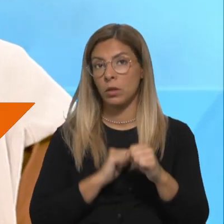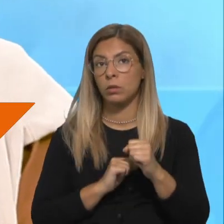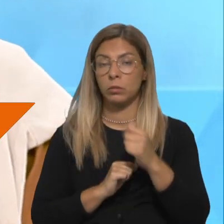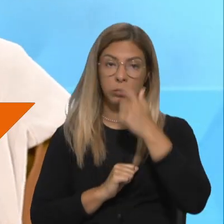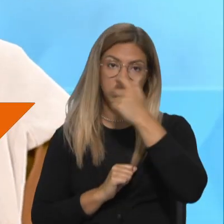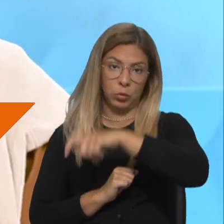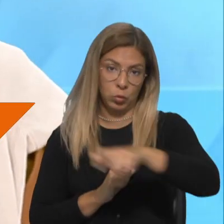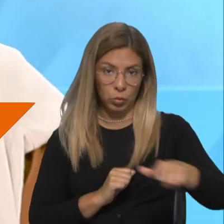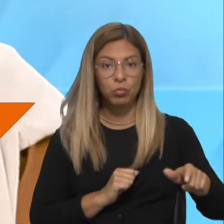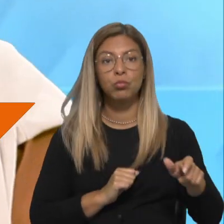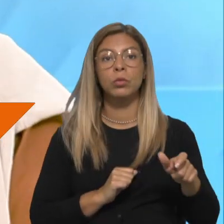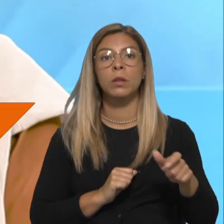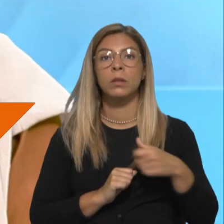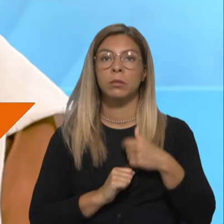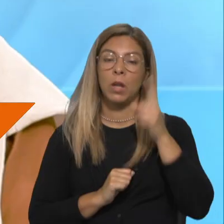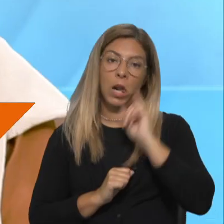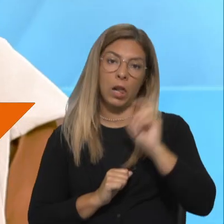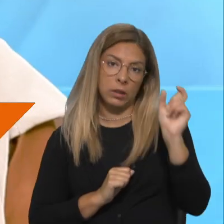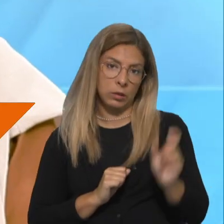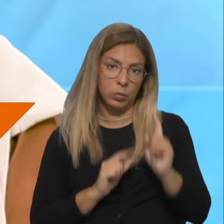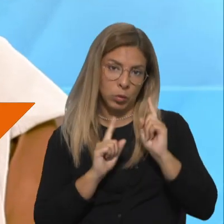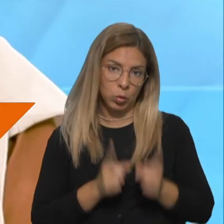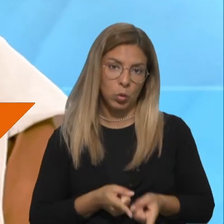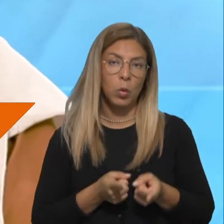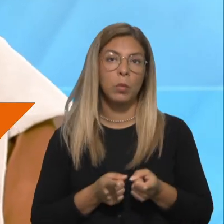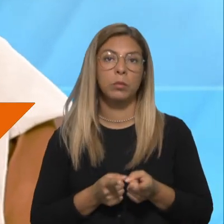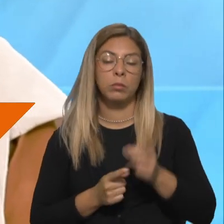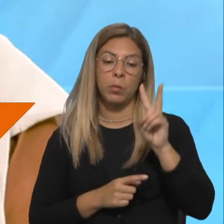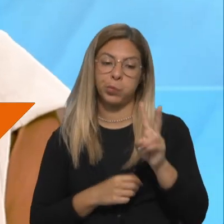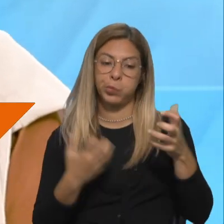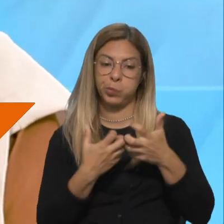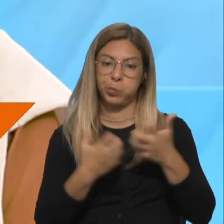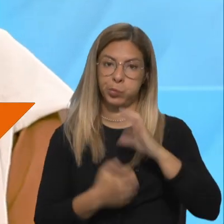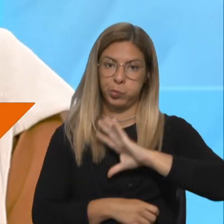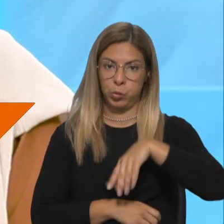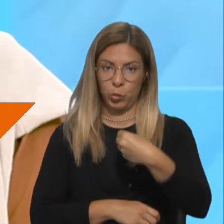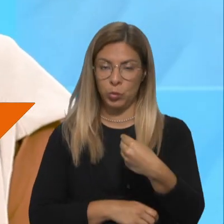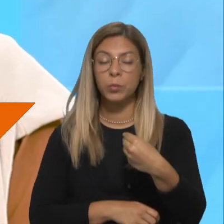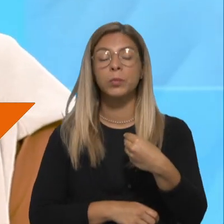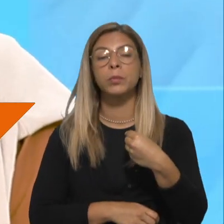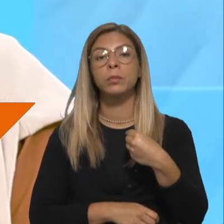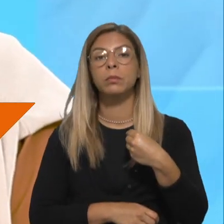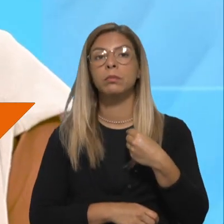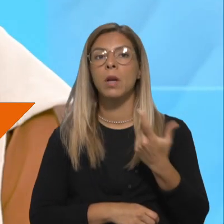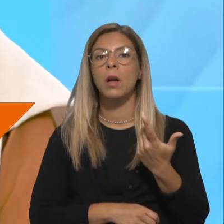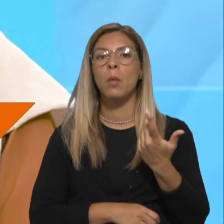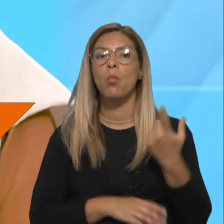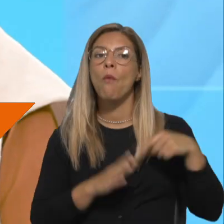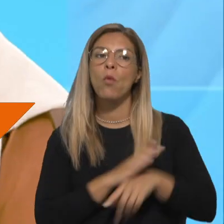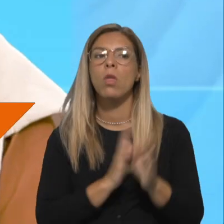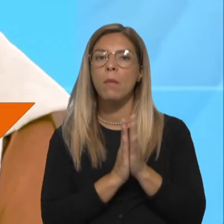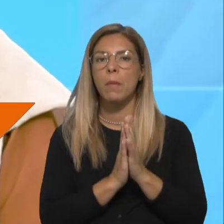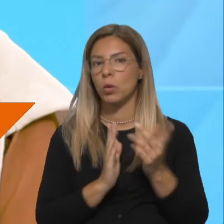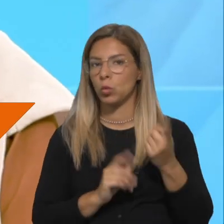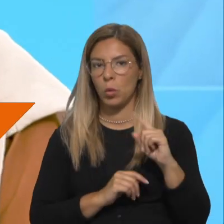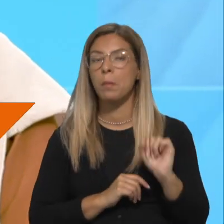claro, começado por uma leiga em Trento durante a Segunda Guerra Mundial, que perante a destruição e a passagem de tudo o